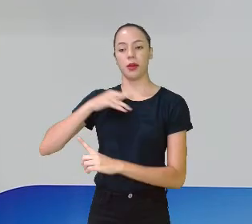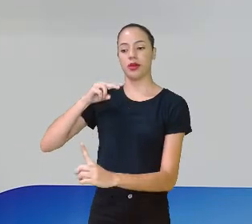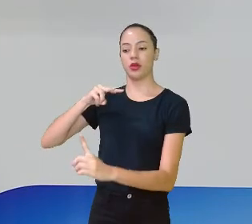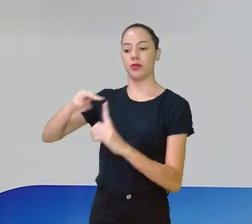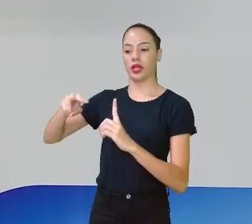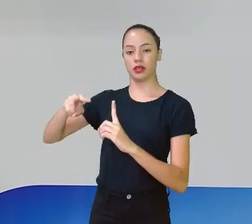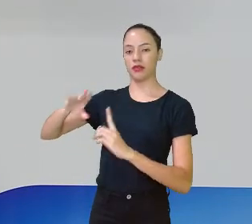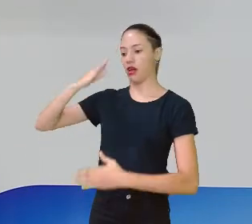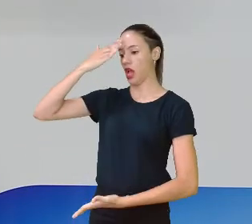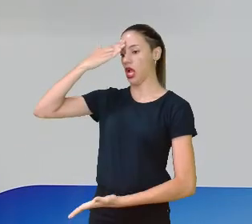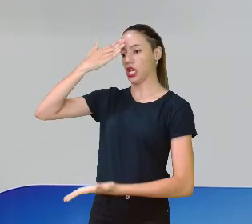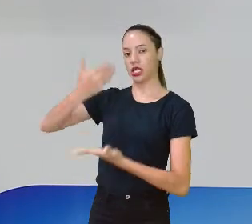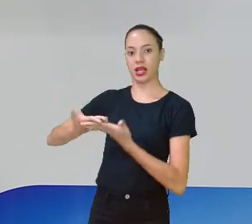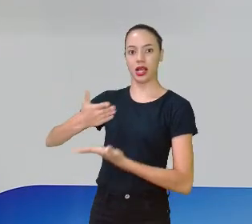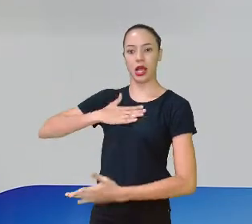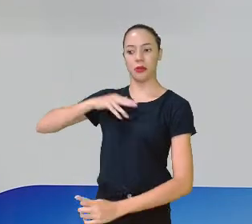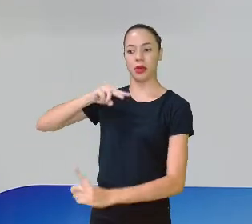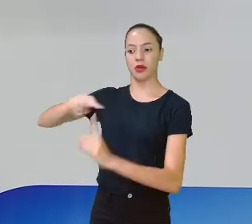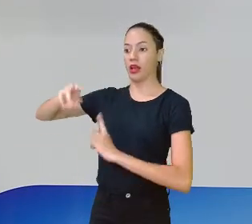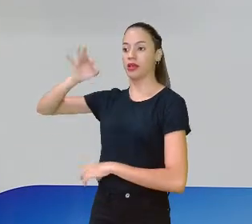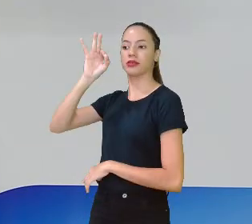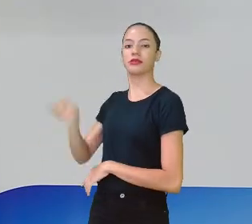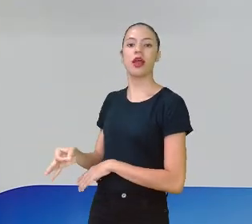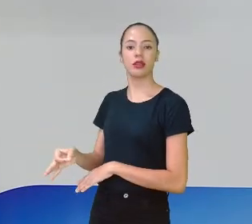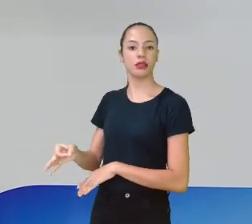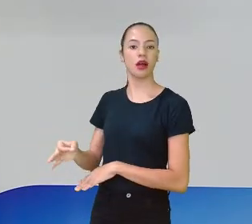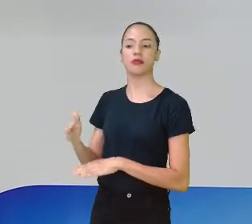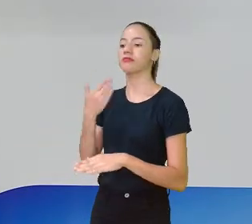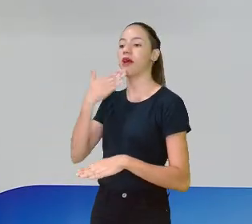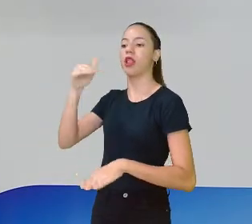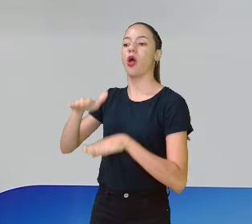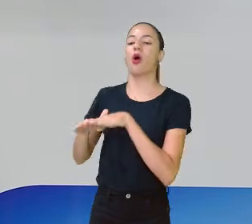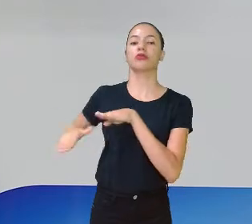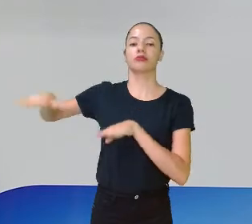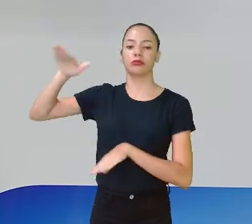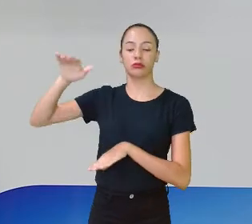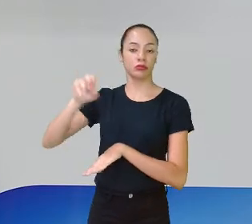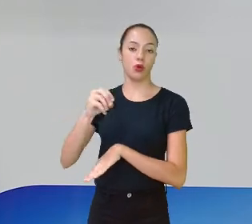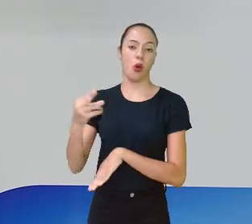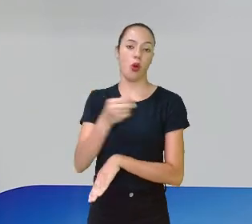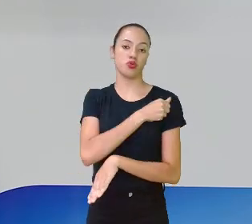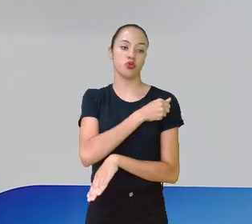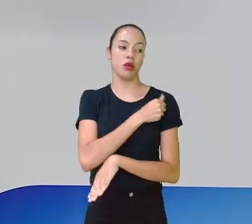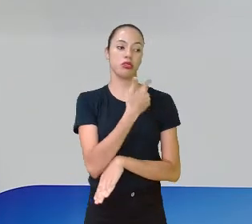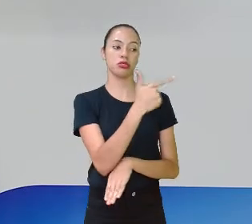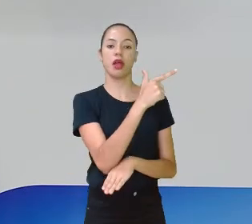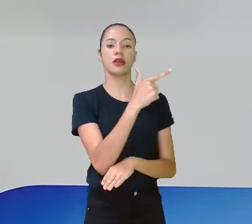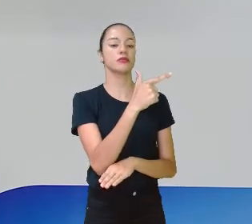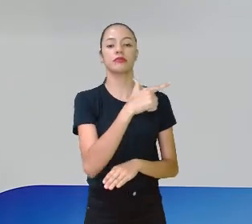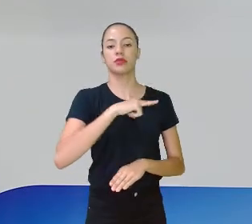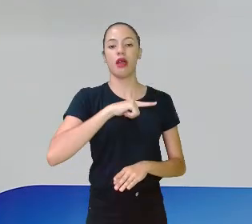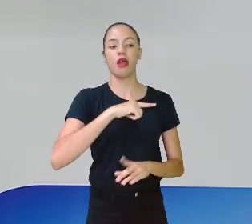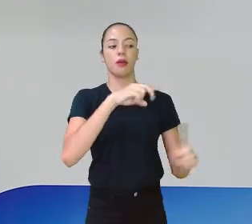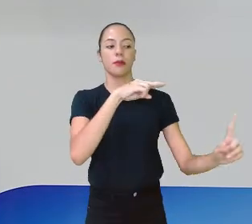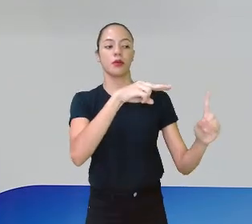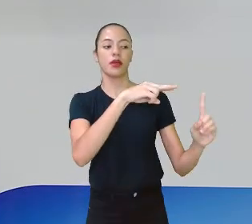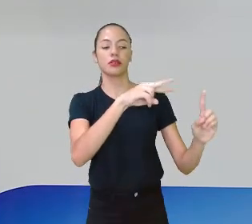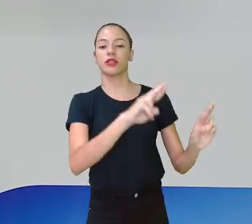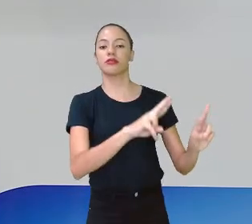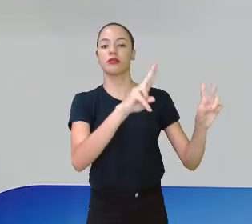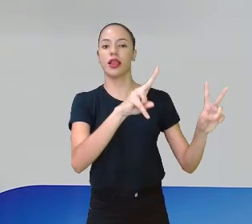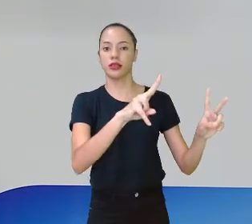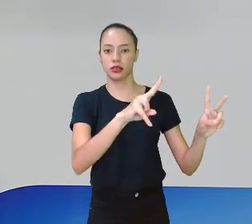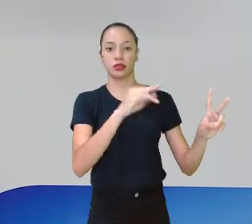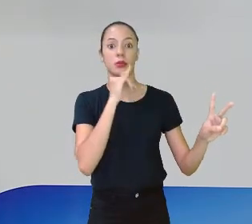e acreditar que aquela impressão é a correta. Ou aquele estudante tem aquela impressão e leva até a família. Quando